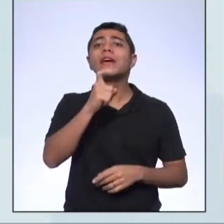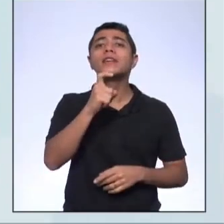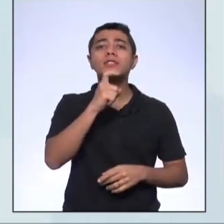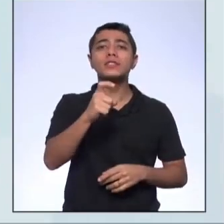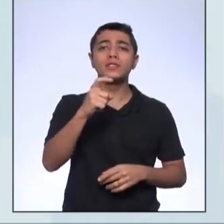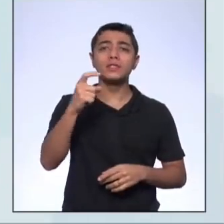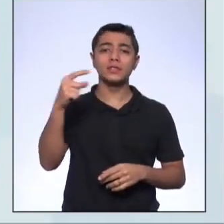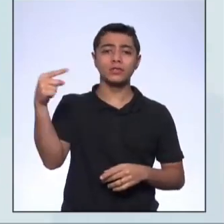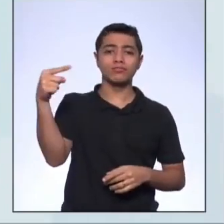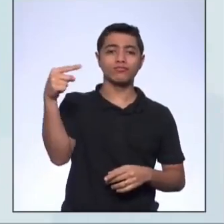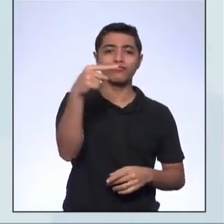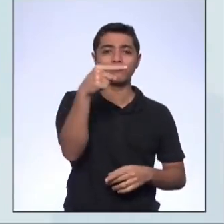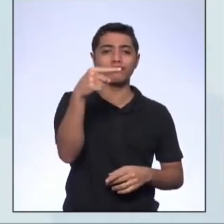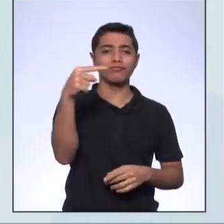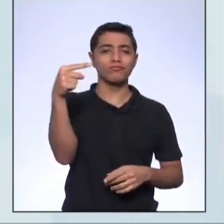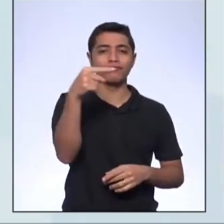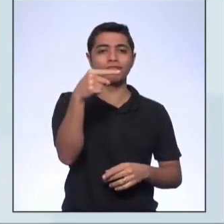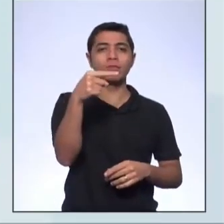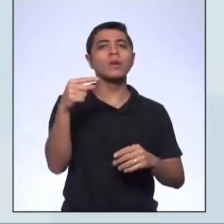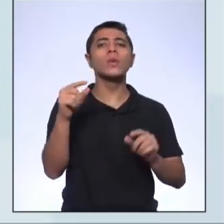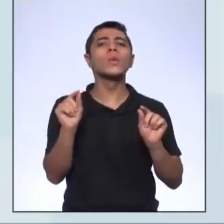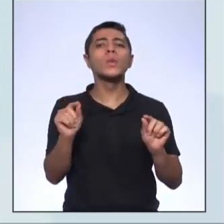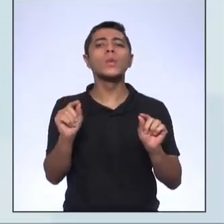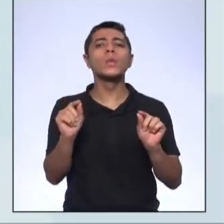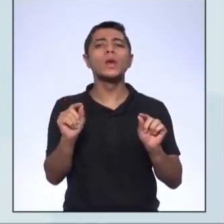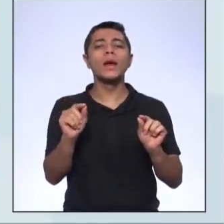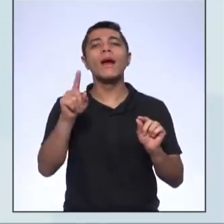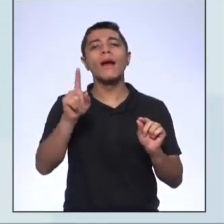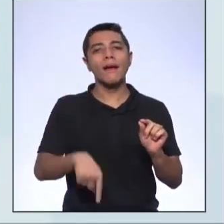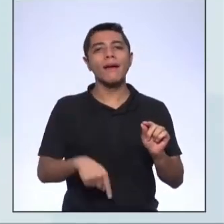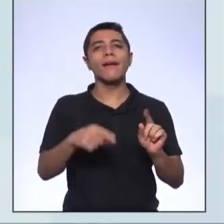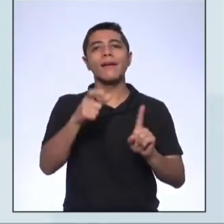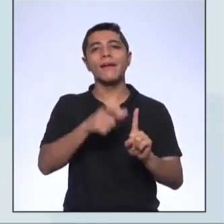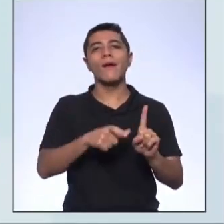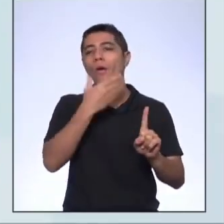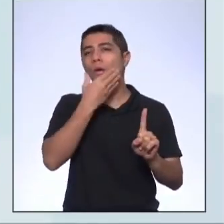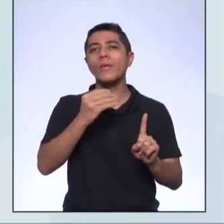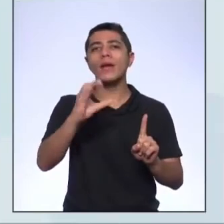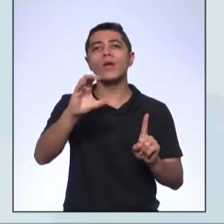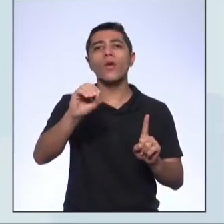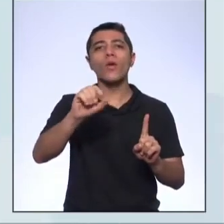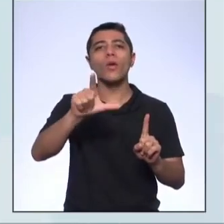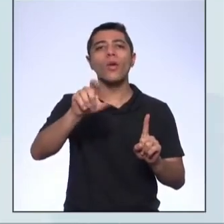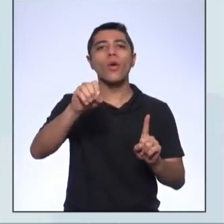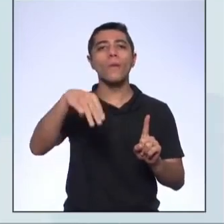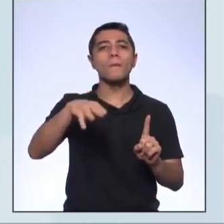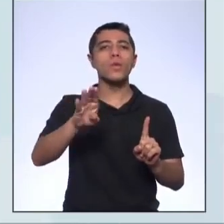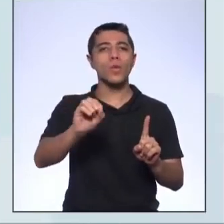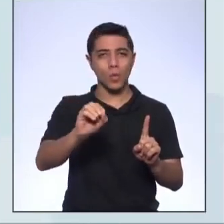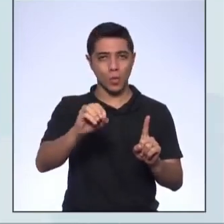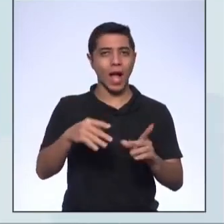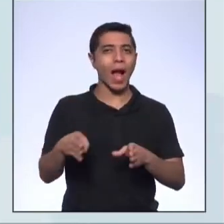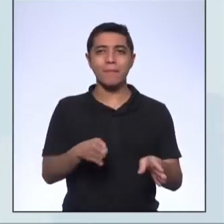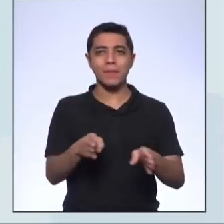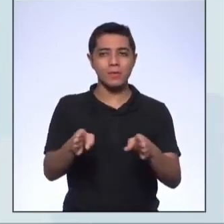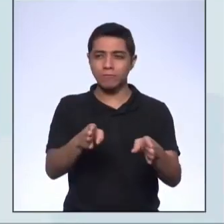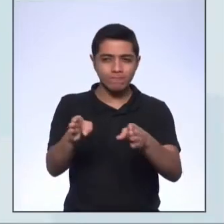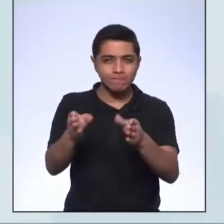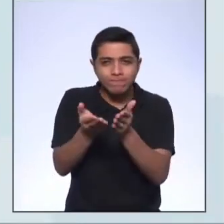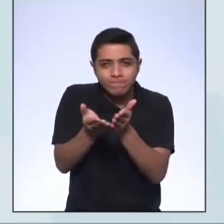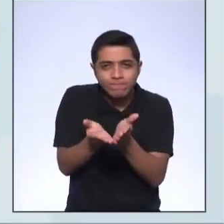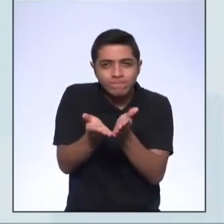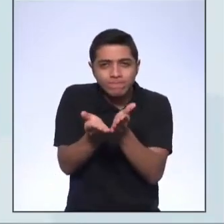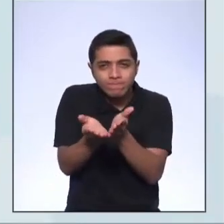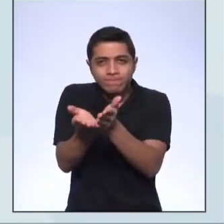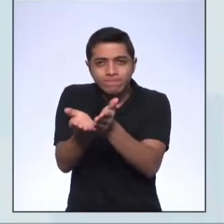representa a rota que Cristóvão Colombo faria para o mesmo objetivo, chegar até as Índias, né? Então, vocês vejam que na parte